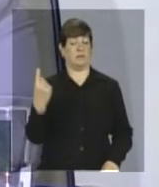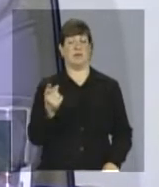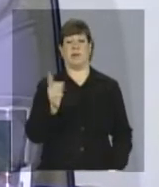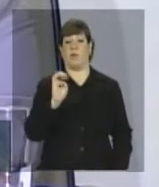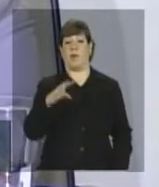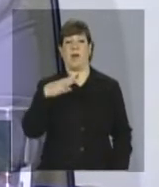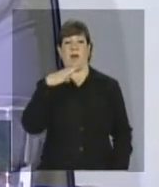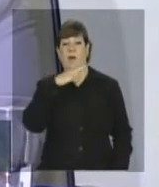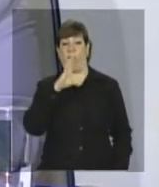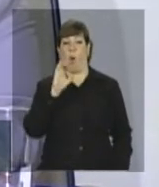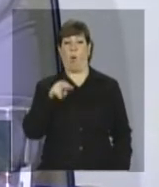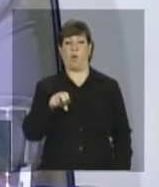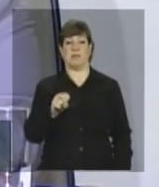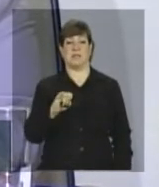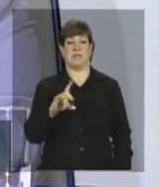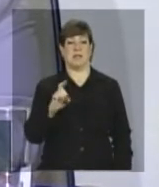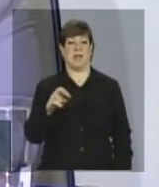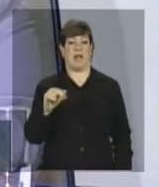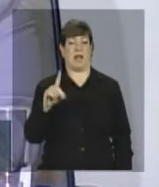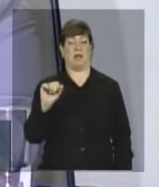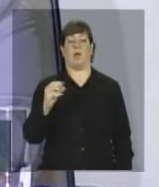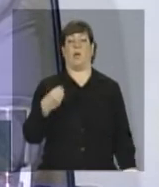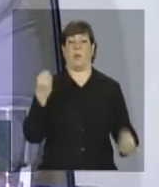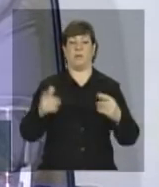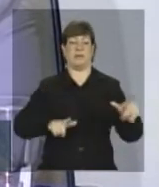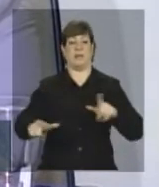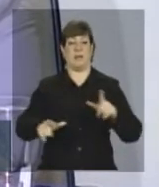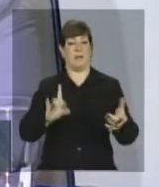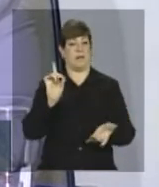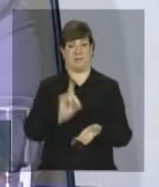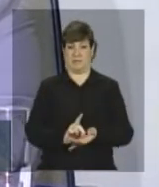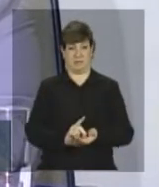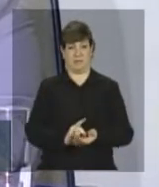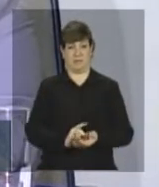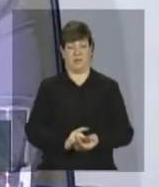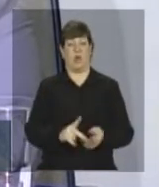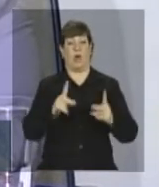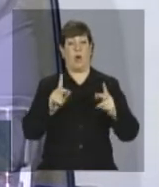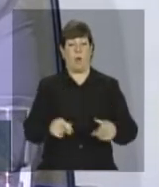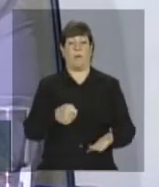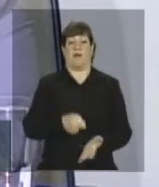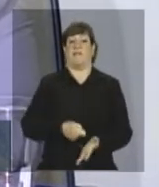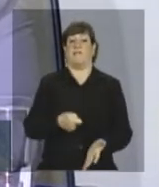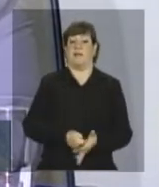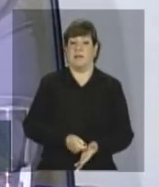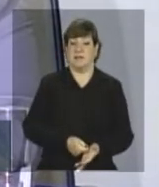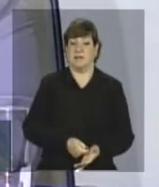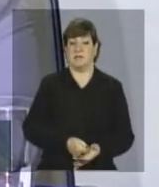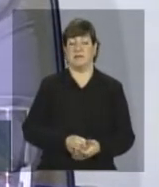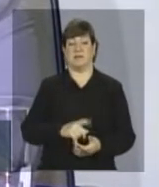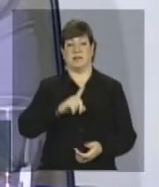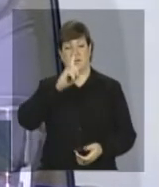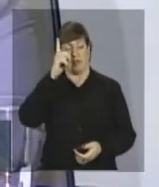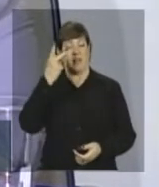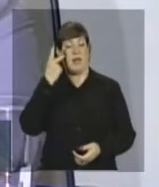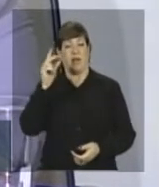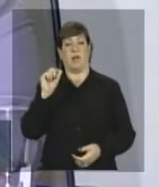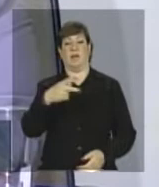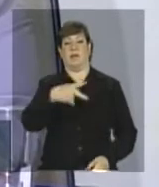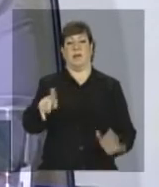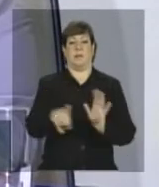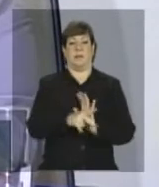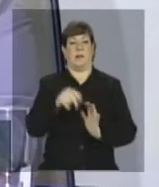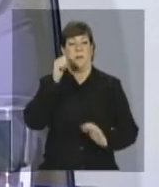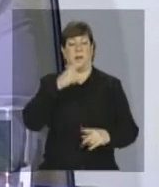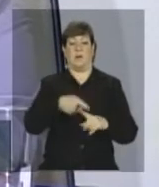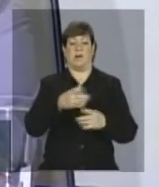como trabalho efetivo, mas sim como deveres naturais das mulheres, devido à